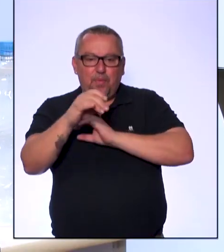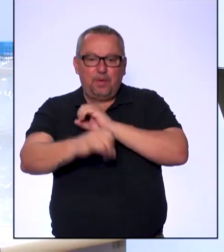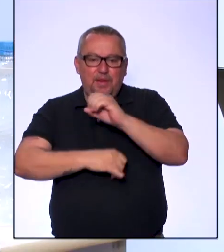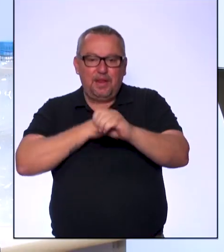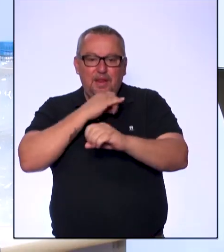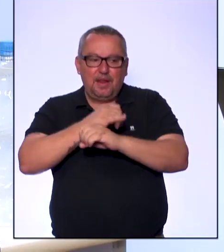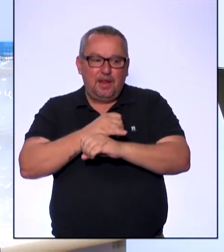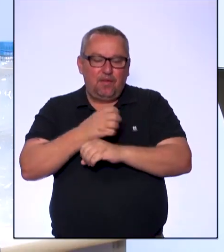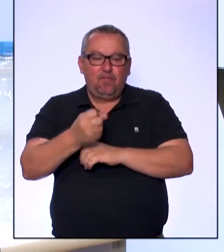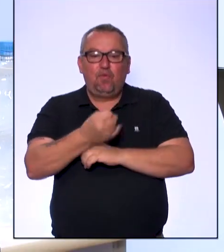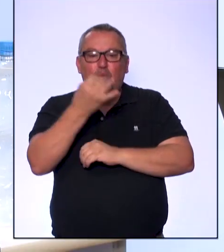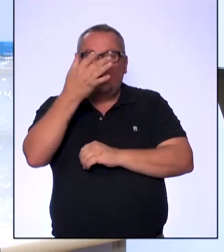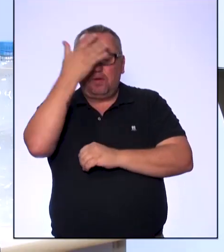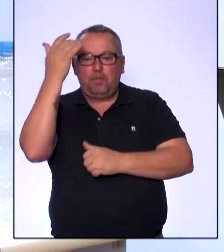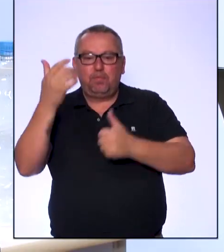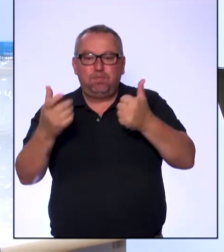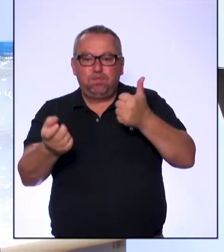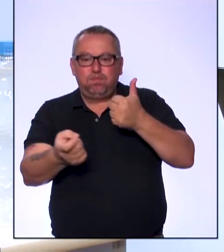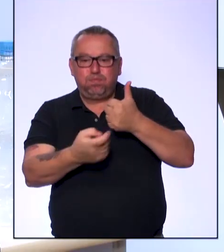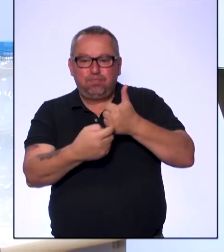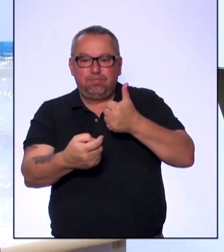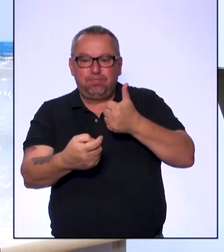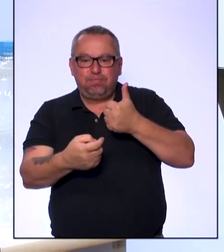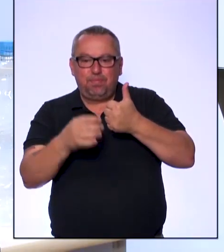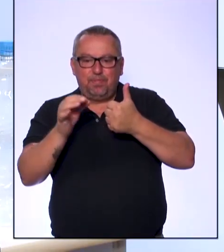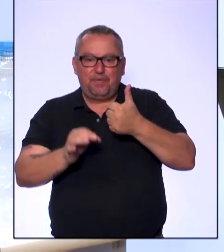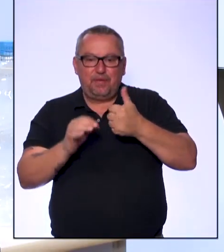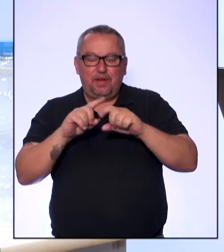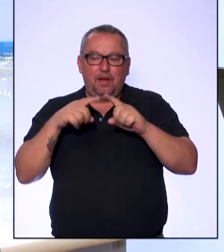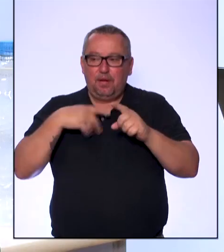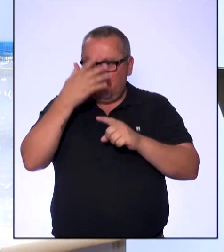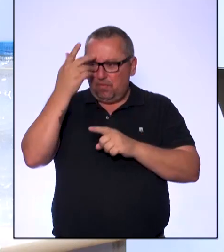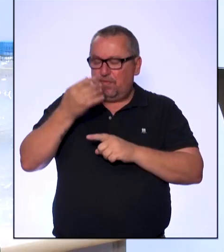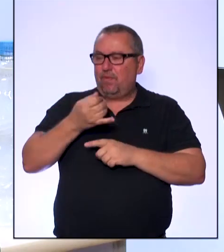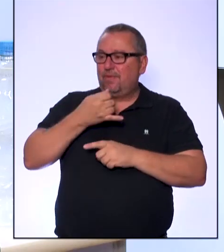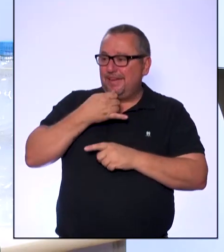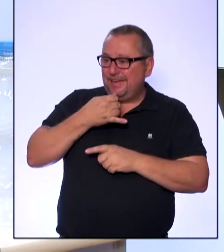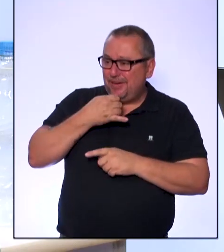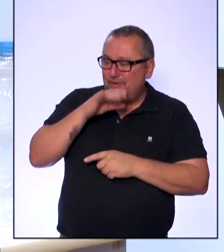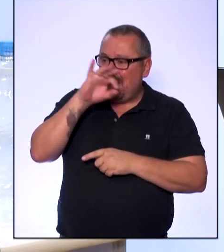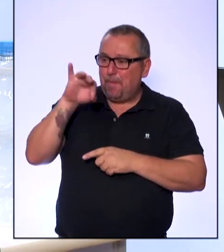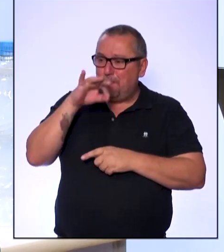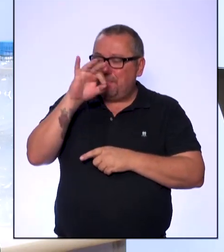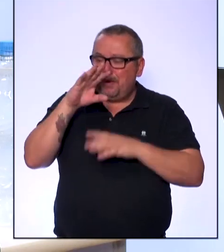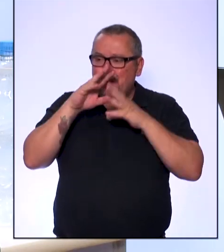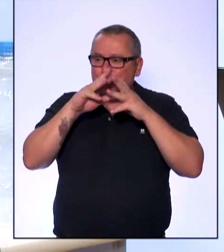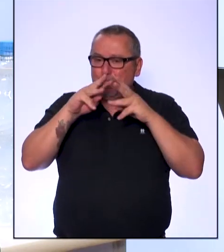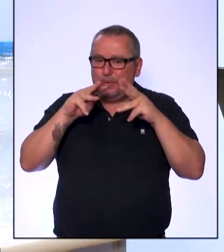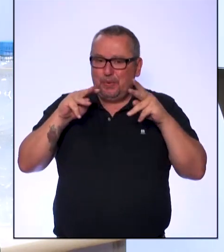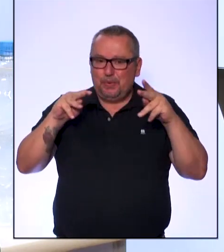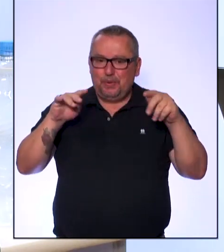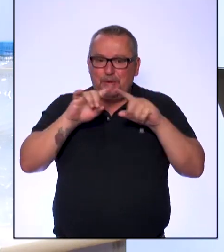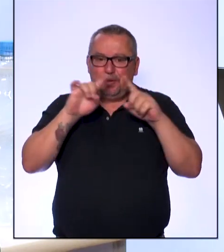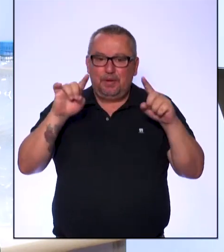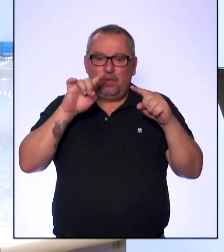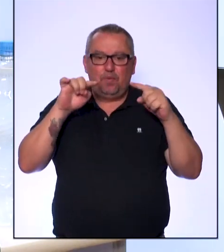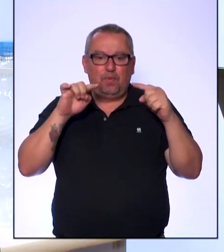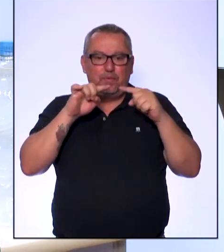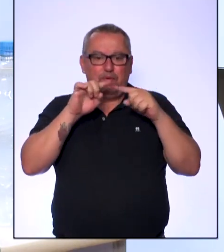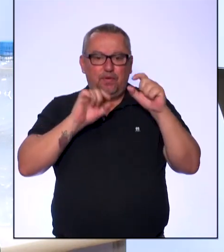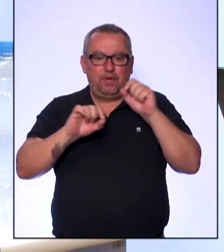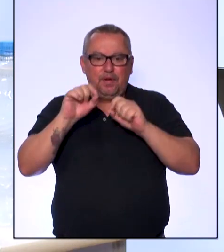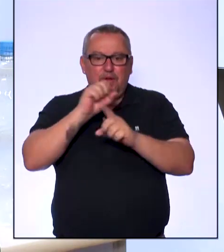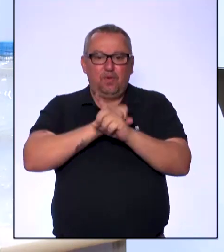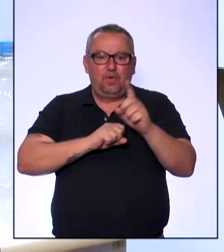Ou seja, a pessoa falando, olha, que tristeza que as abelhas estão em extinção. Então, finalidade acaba sendo